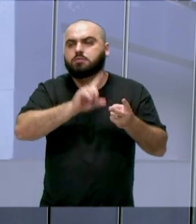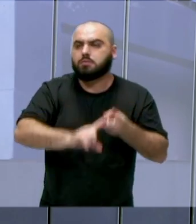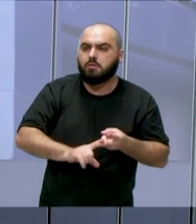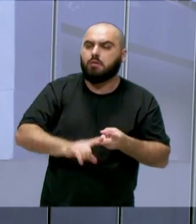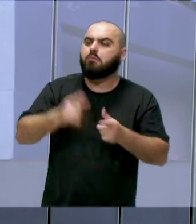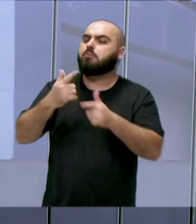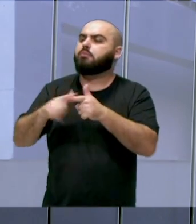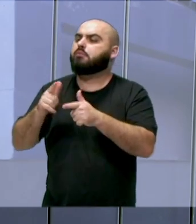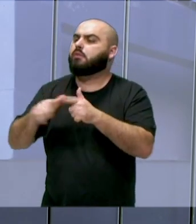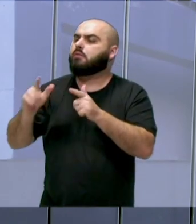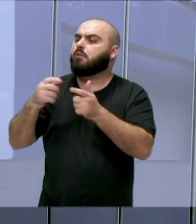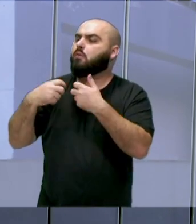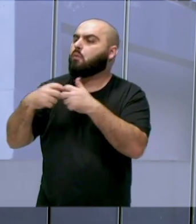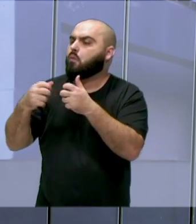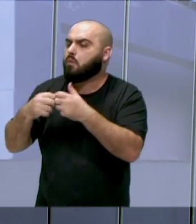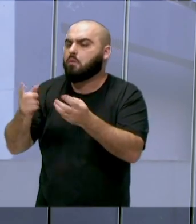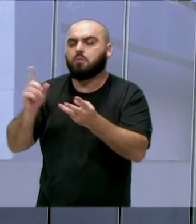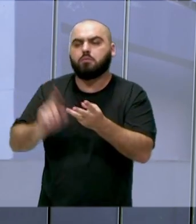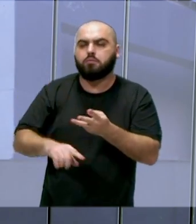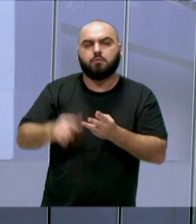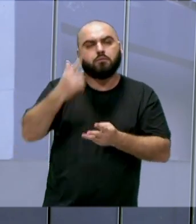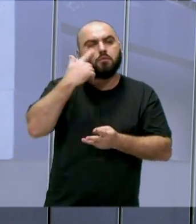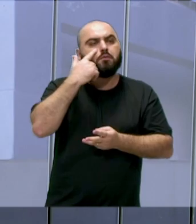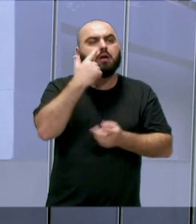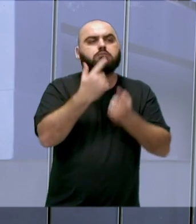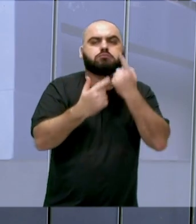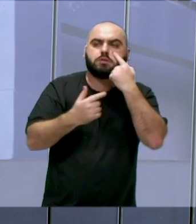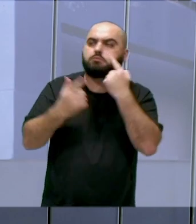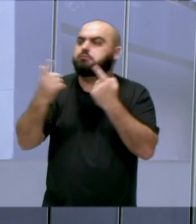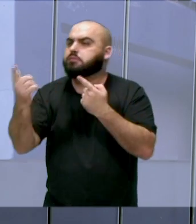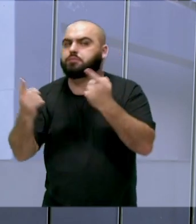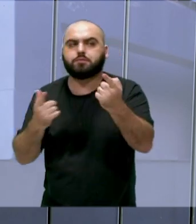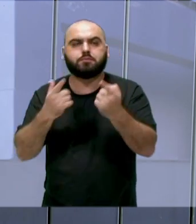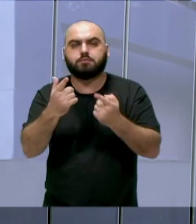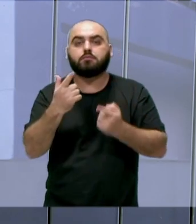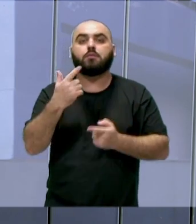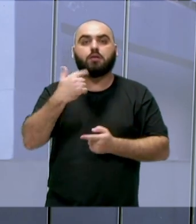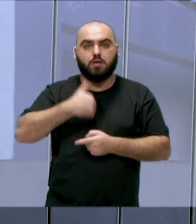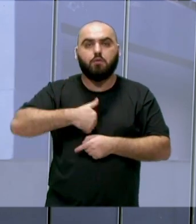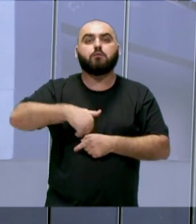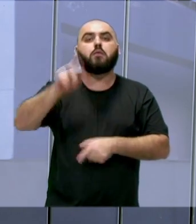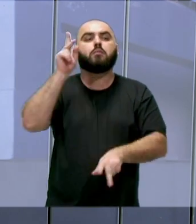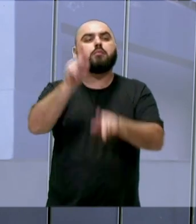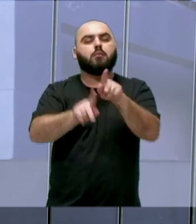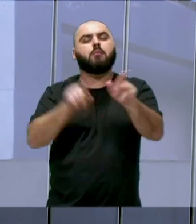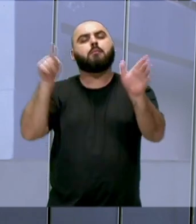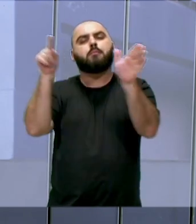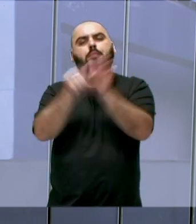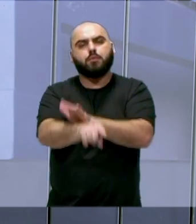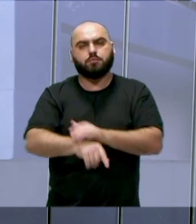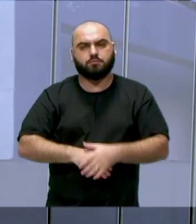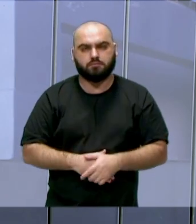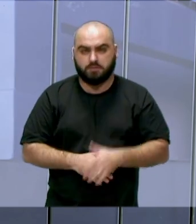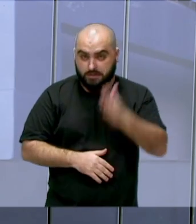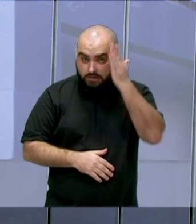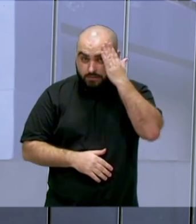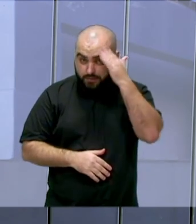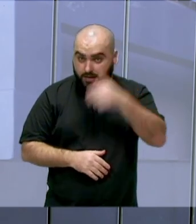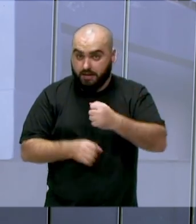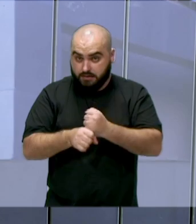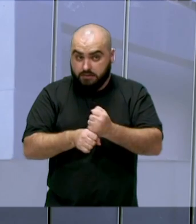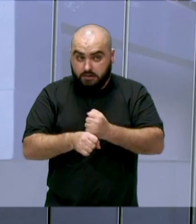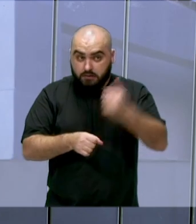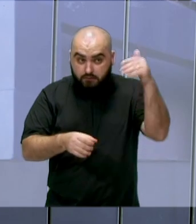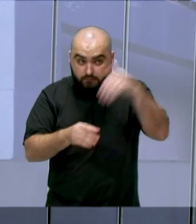mais do transporte público, vamos averiguar algumas situações. E eu faço um questionamento para a população, né? Você sabia que esse ano é o ano